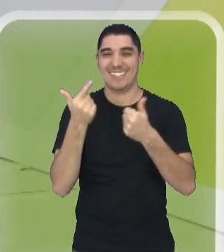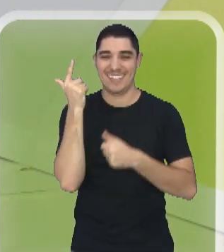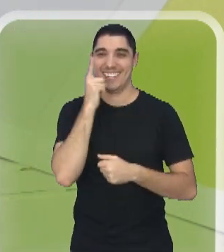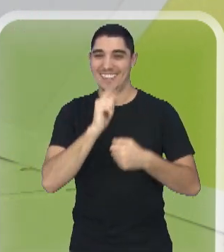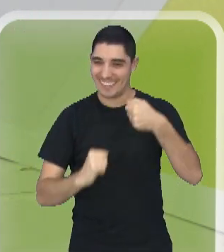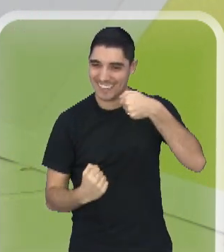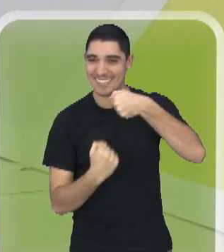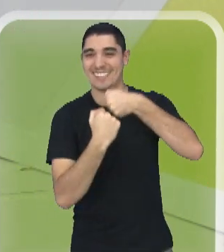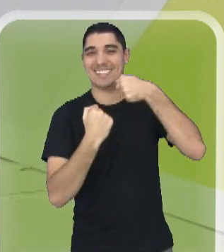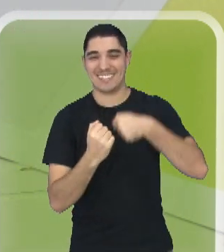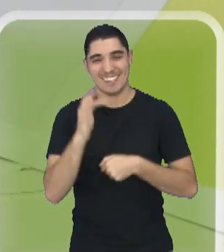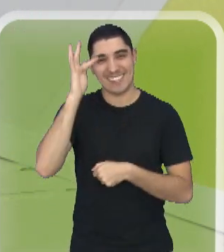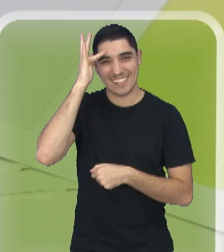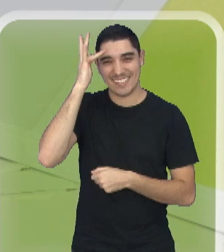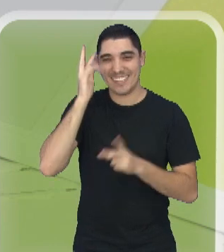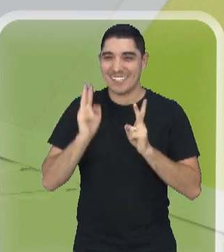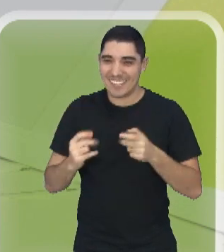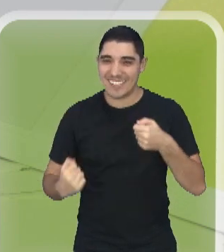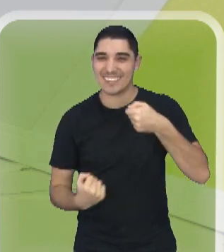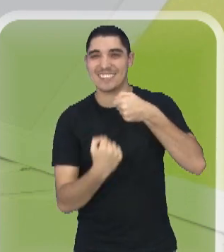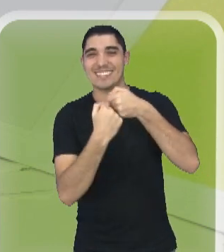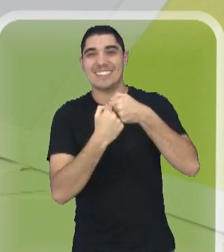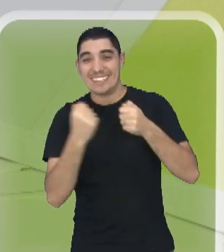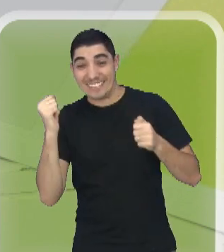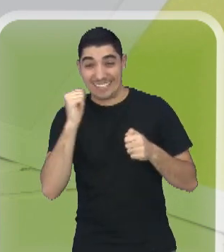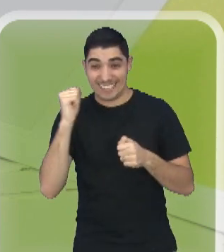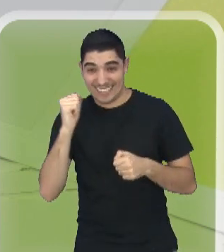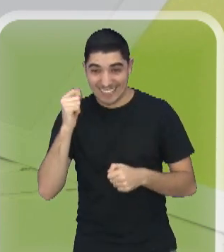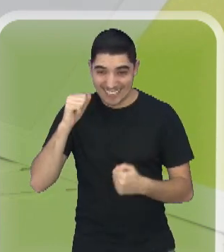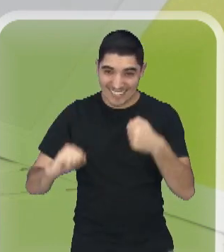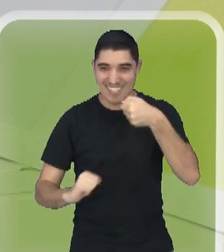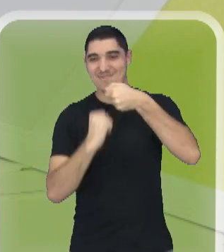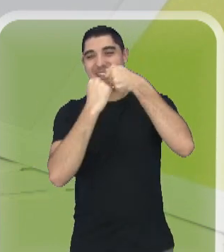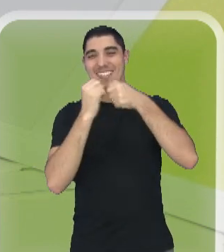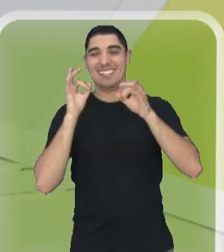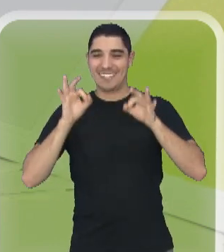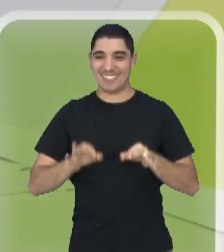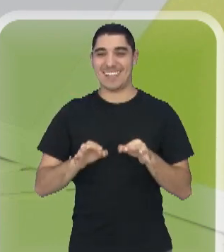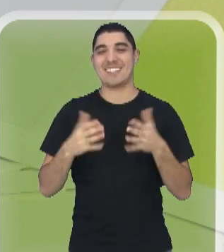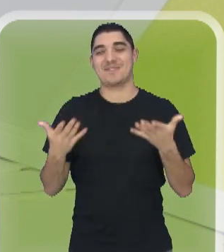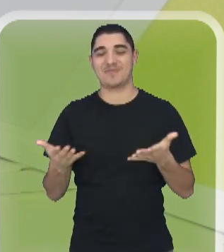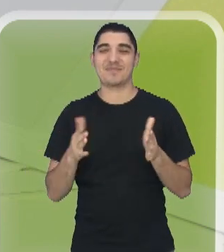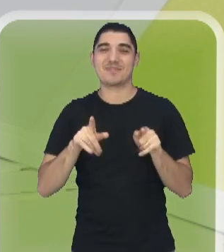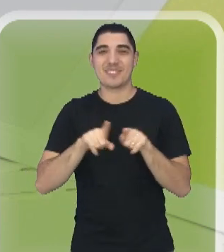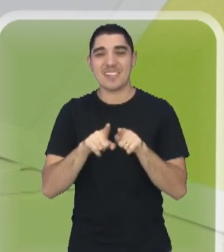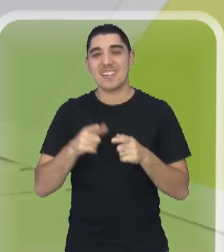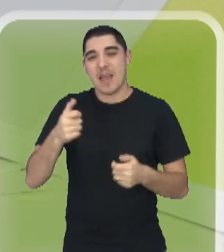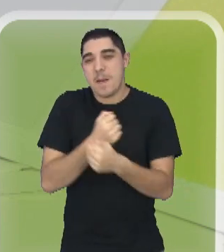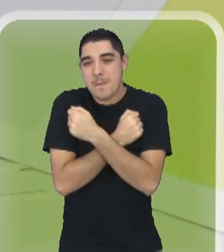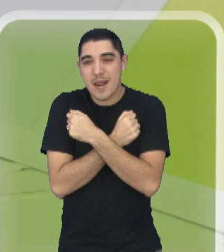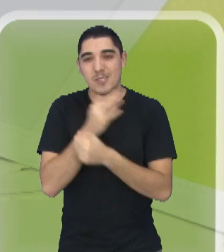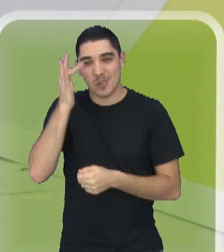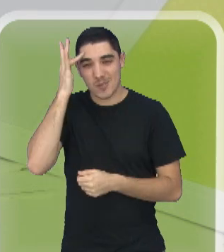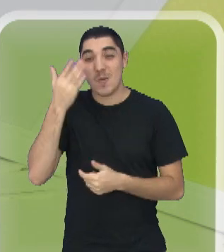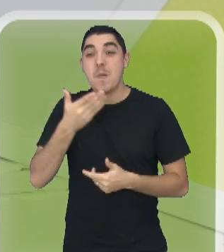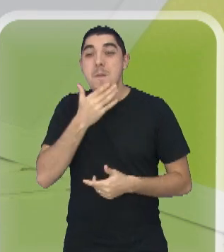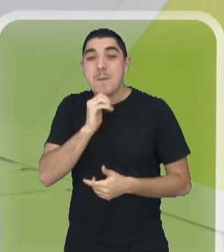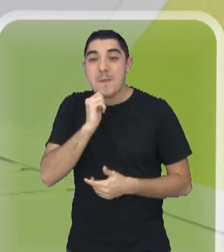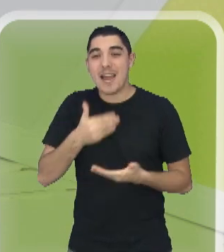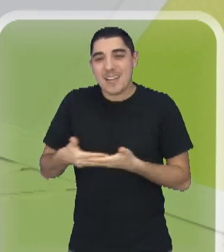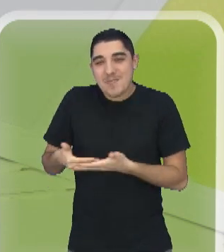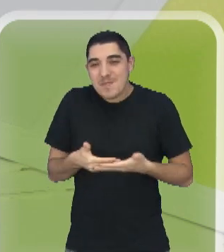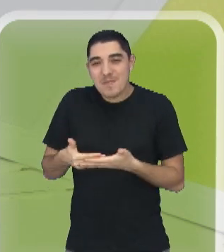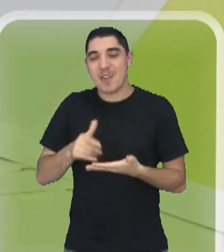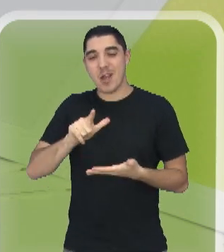beleza. Grande Luizão, aquele soquinho maroto, foi bem ali no tato, mas fomos que vamos. Que beleza, grande Luizão, um abraço para você. O pai do nosso